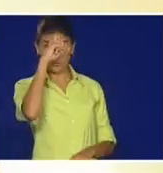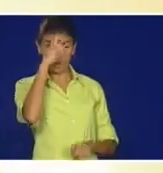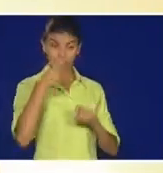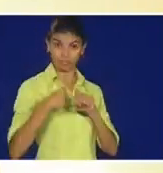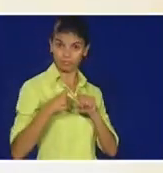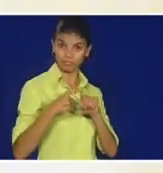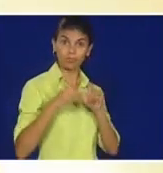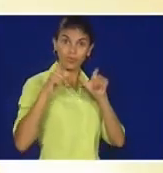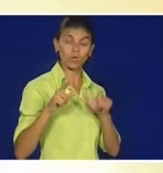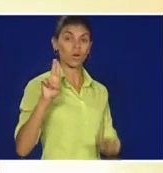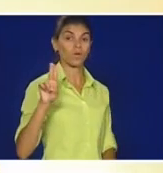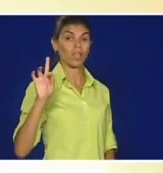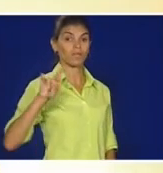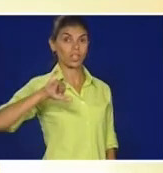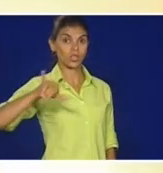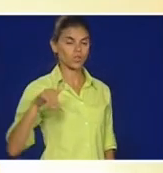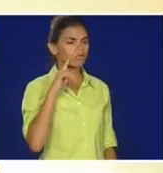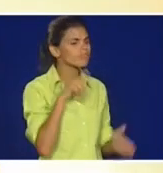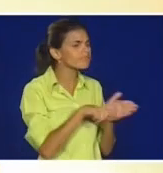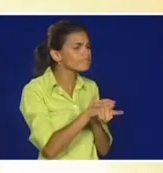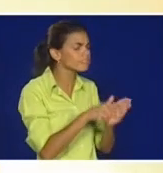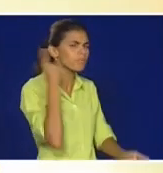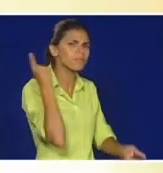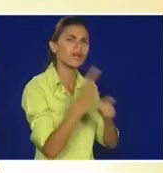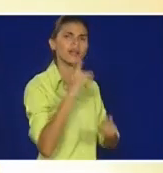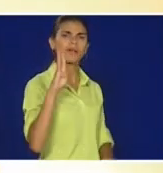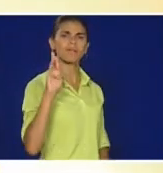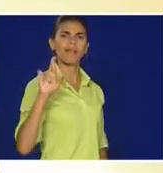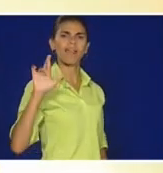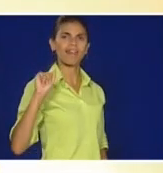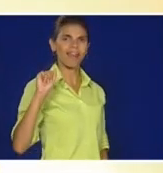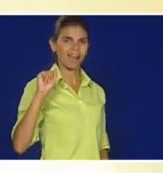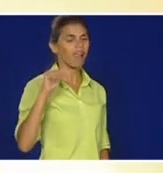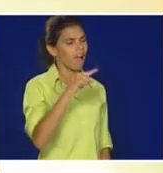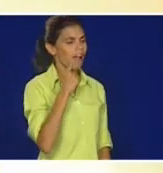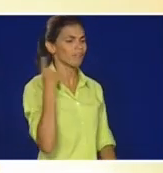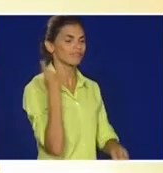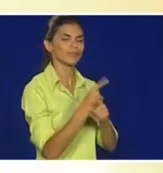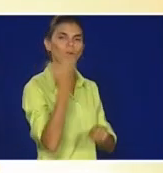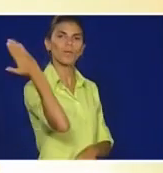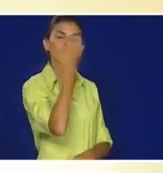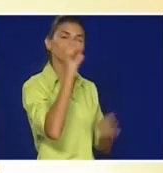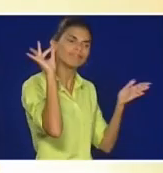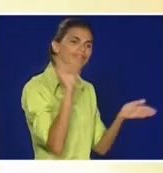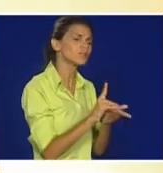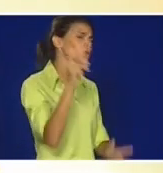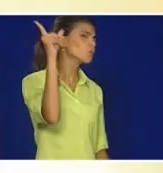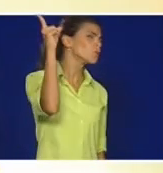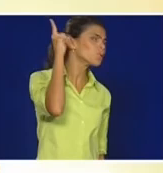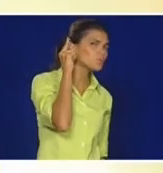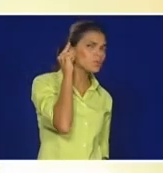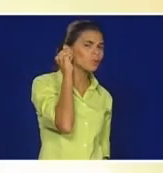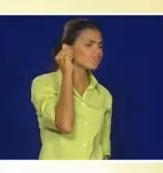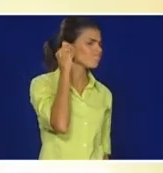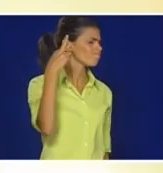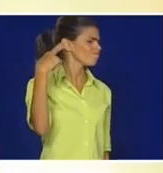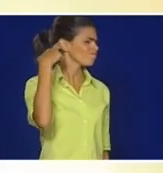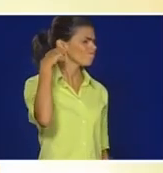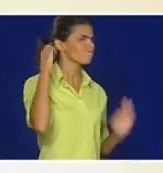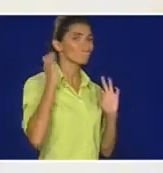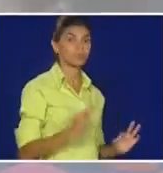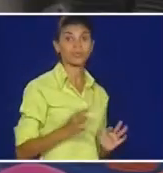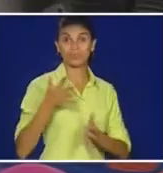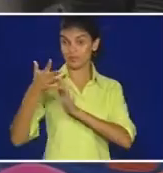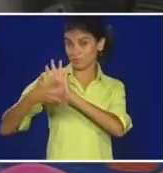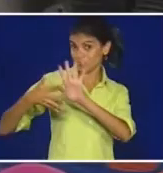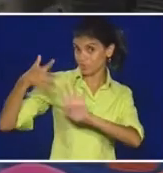Hospital do Fundão e eu consegui fazer o exame Ubera. E aí então, a partir desse momento, foi provado que ele tinha uma perca muito